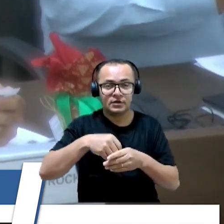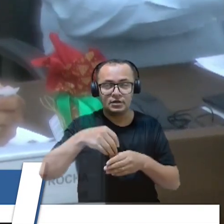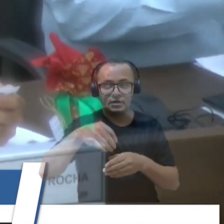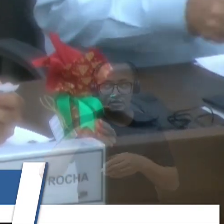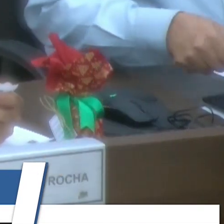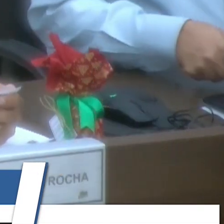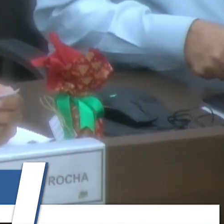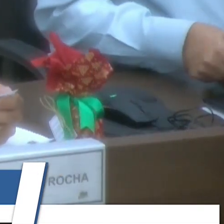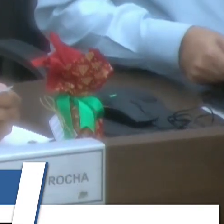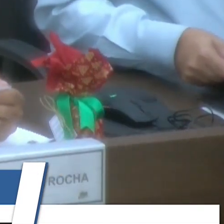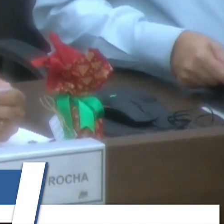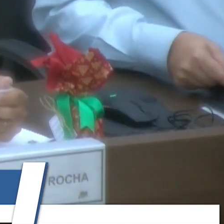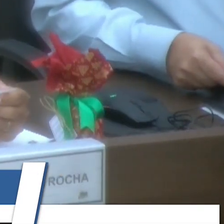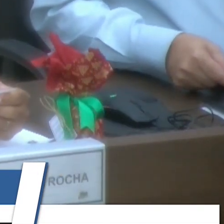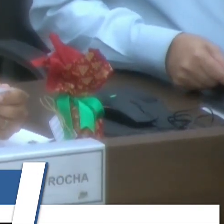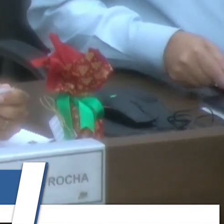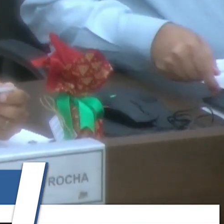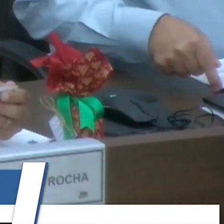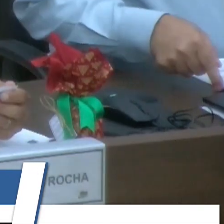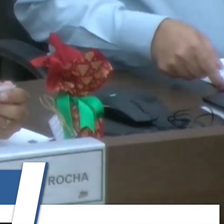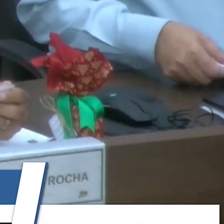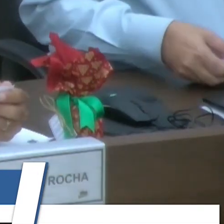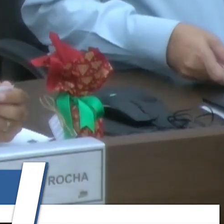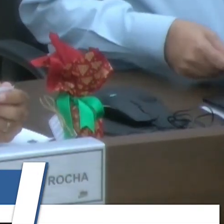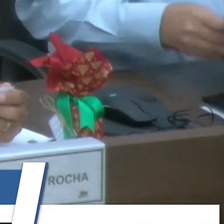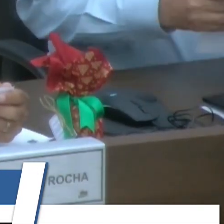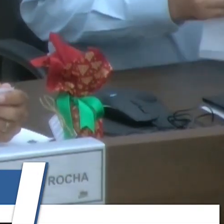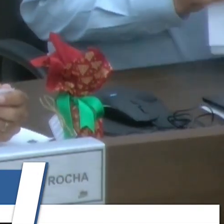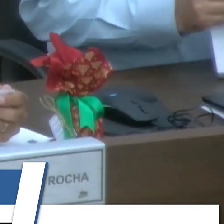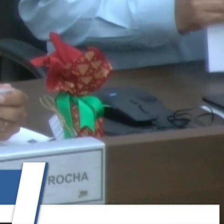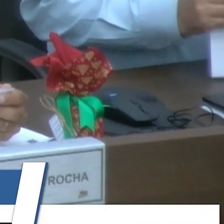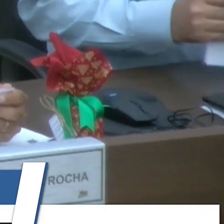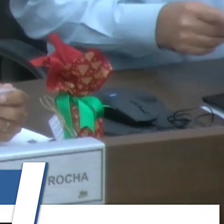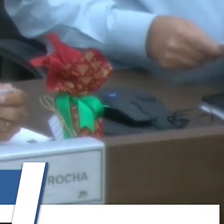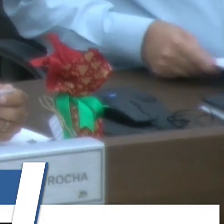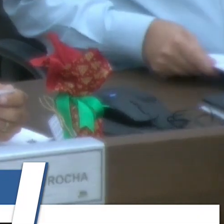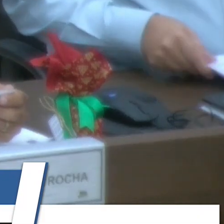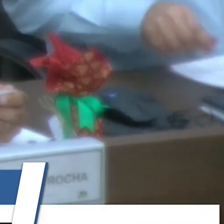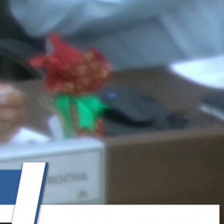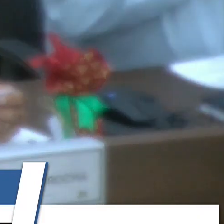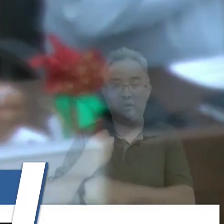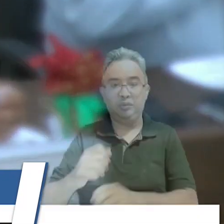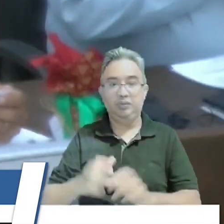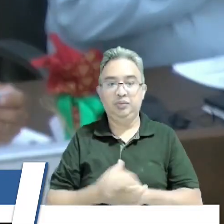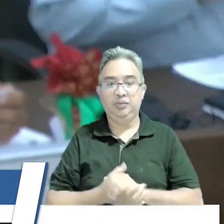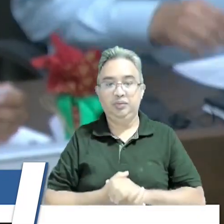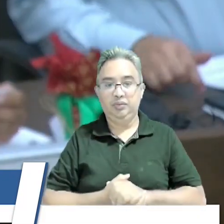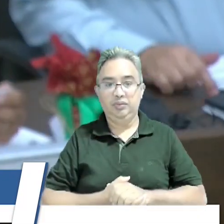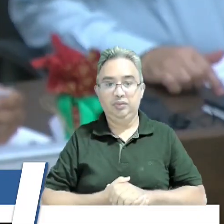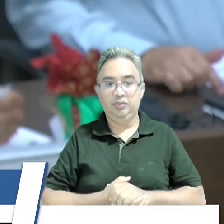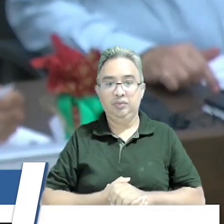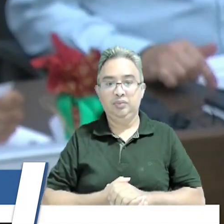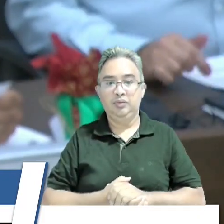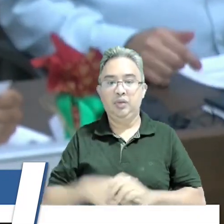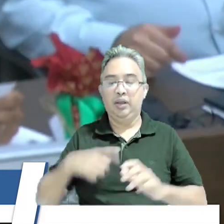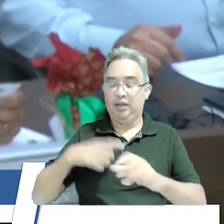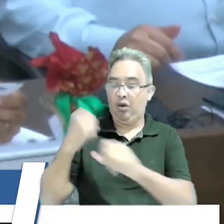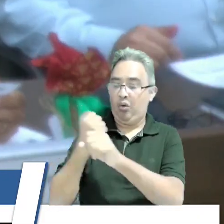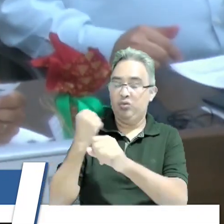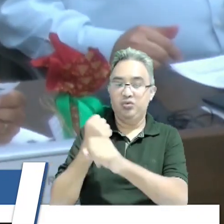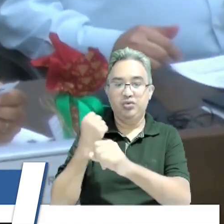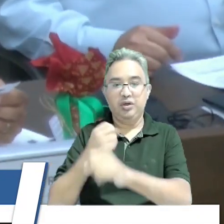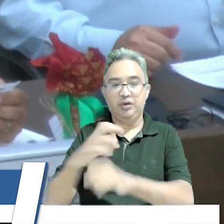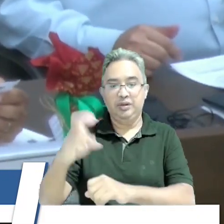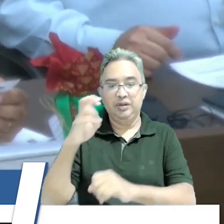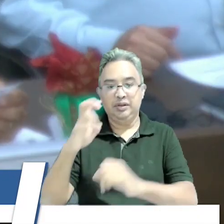inserido a construção de 5 creches, a creche do Pacaembu, do Copacabana, do